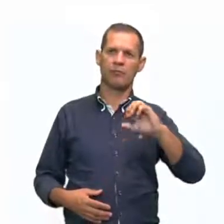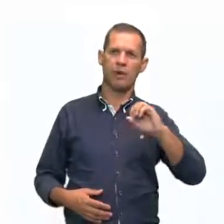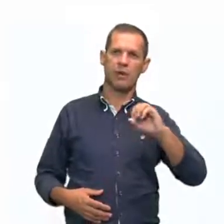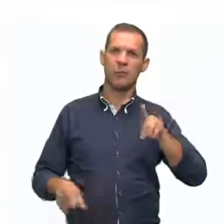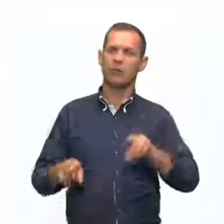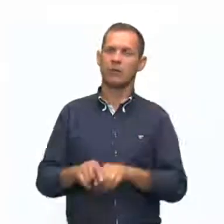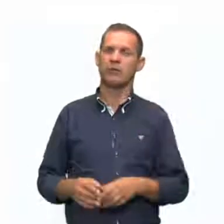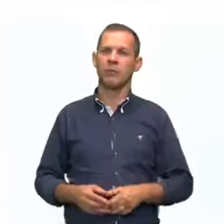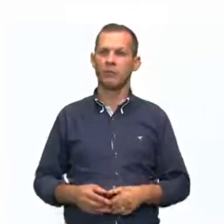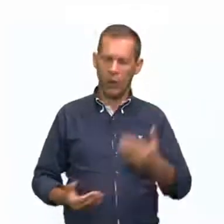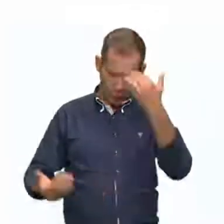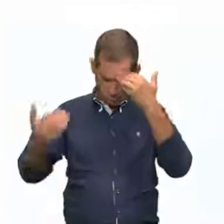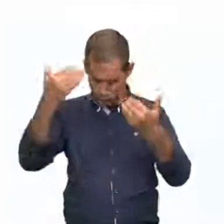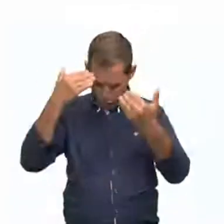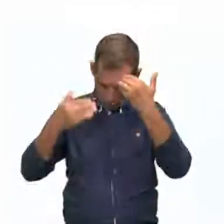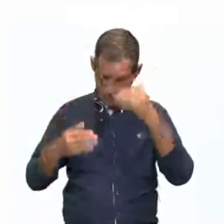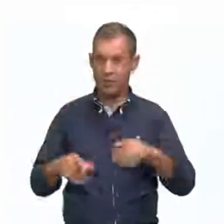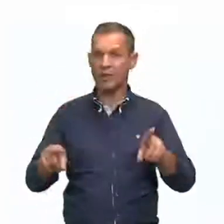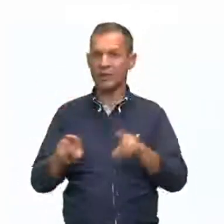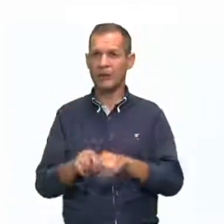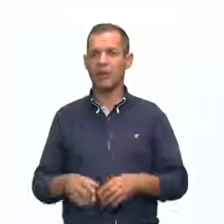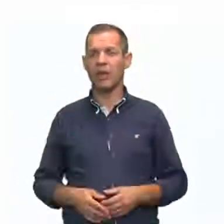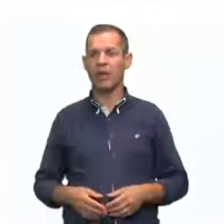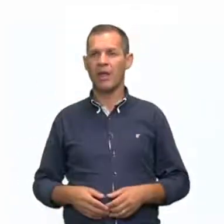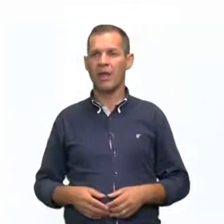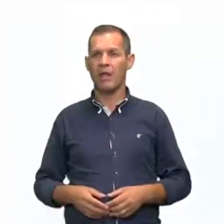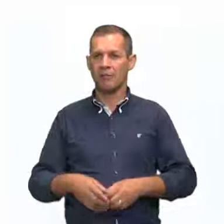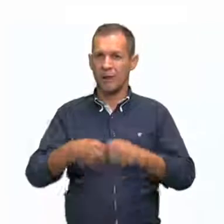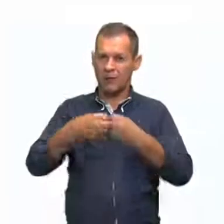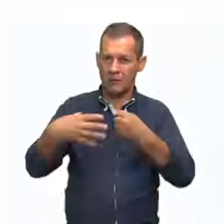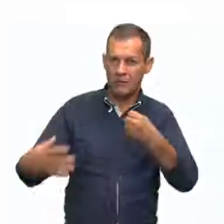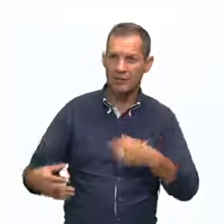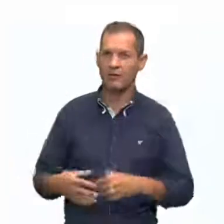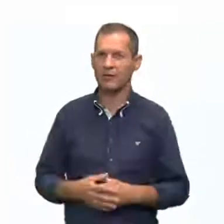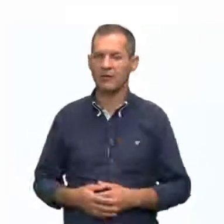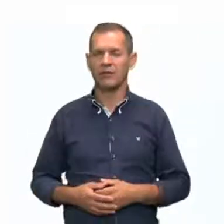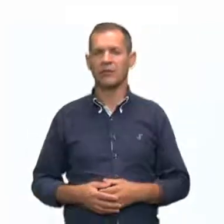Multiple Input, Multiple Output. Os canais